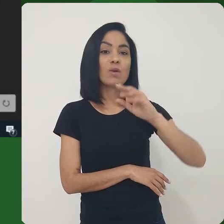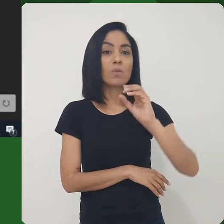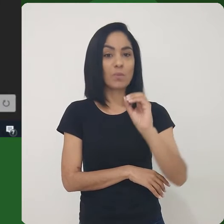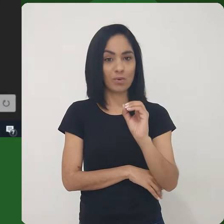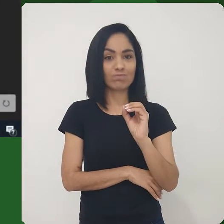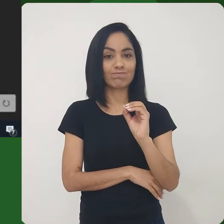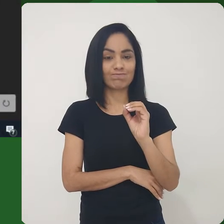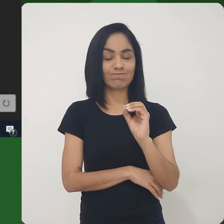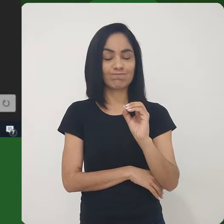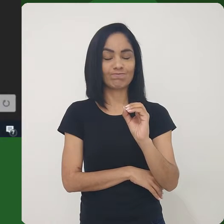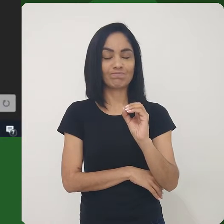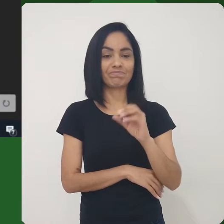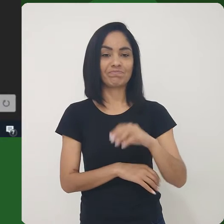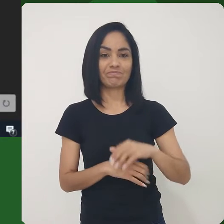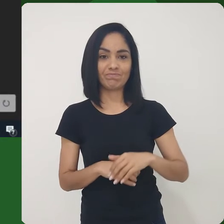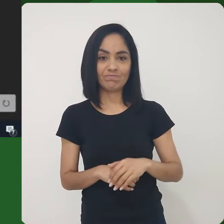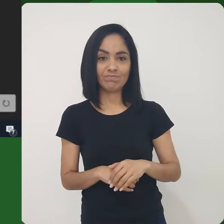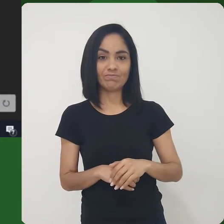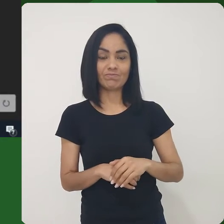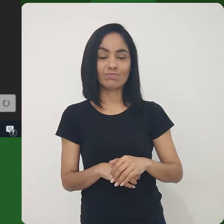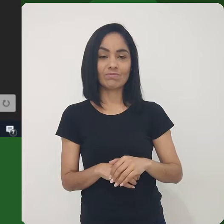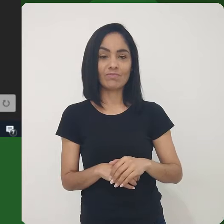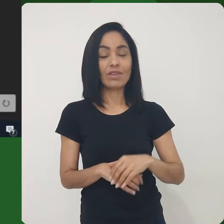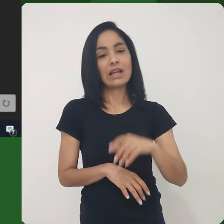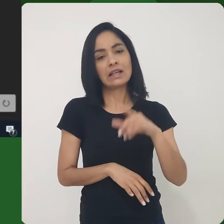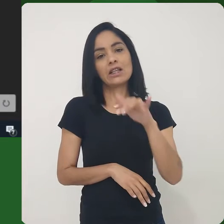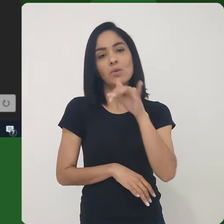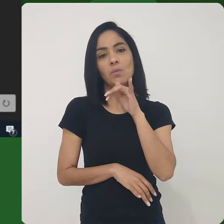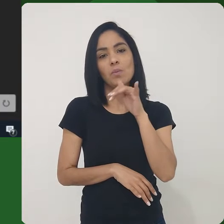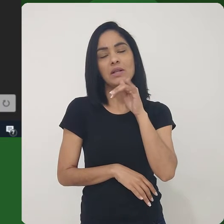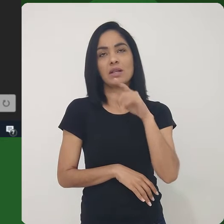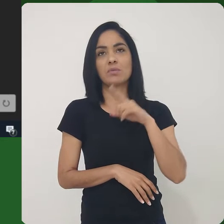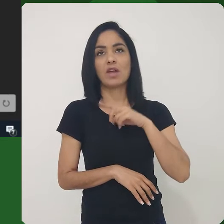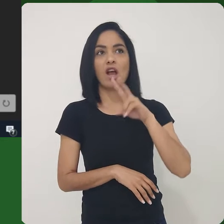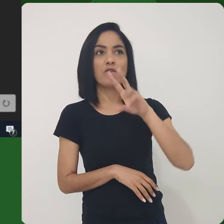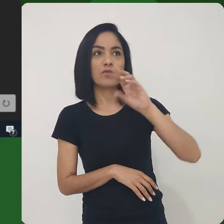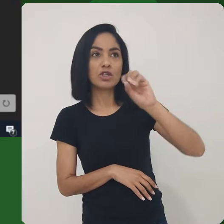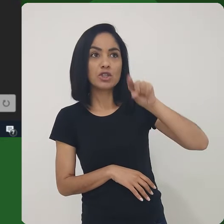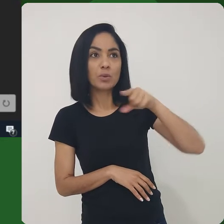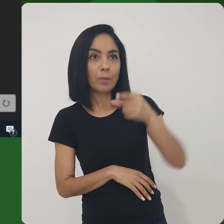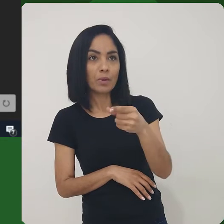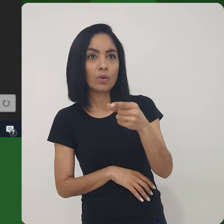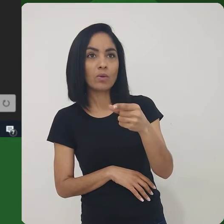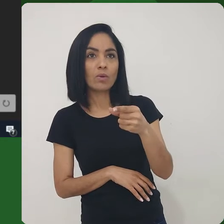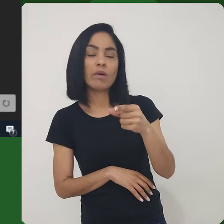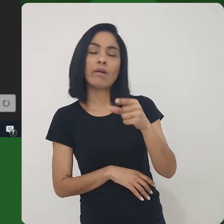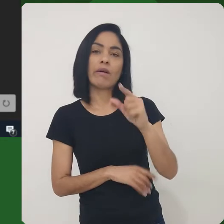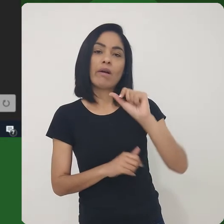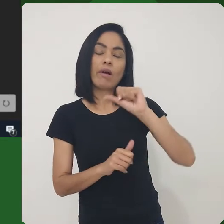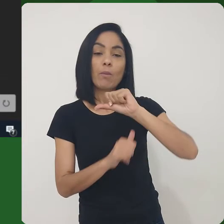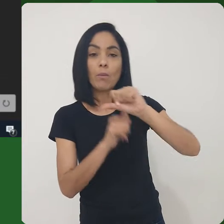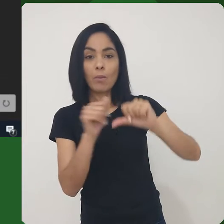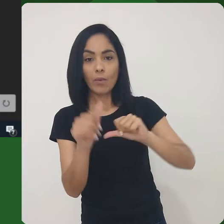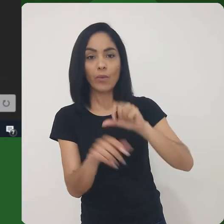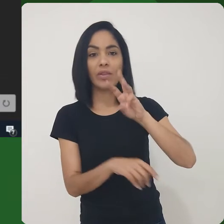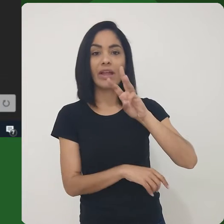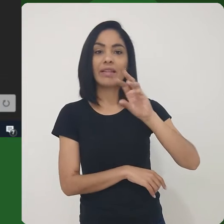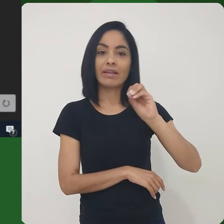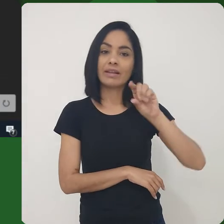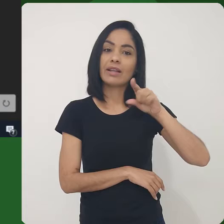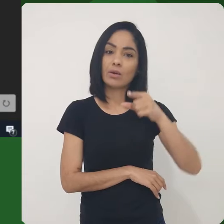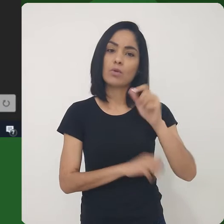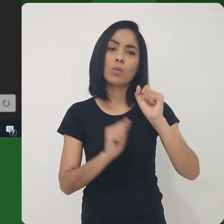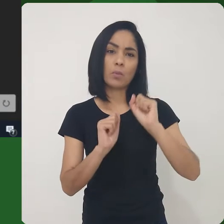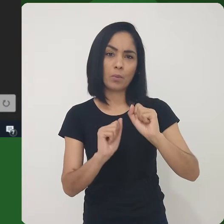Então, em tempo, onde estava 20 mil unidades de matéria-prima, leia-se 30 mil unidades